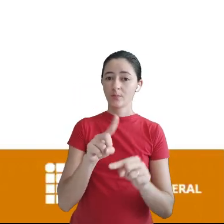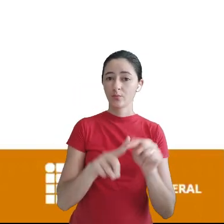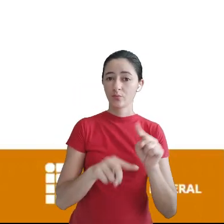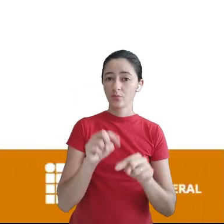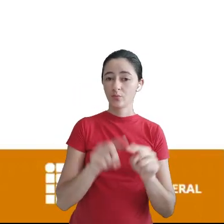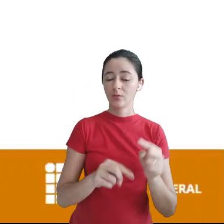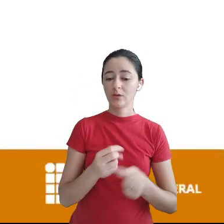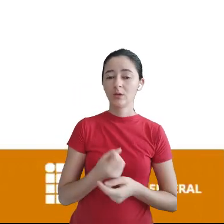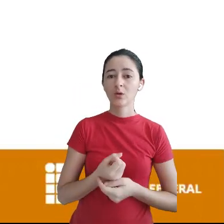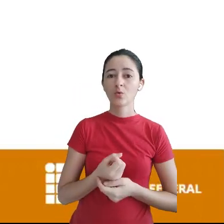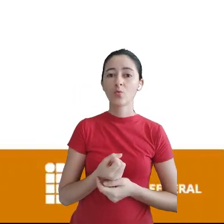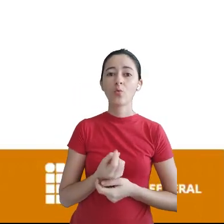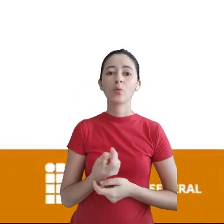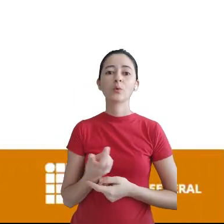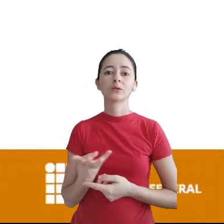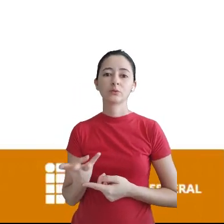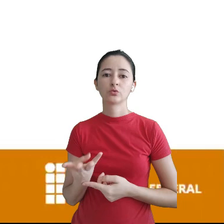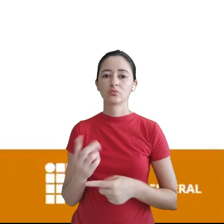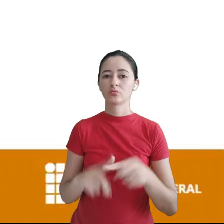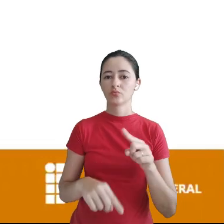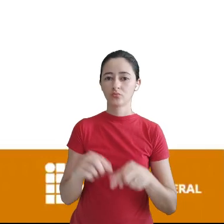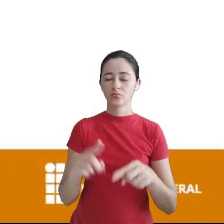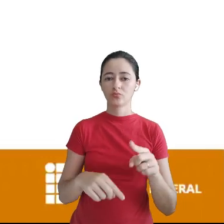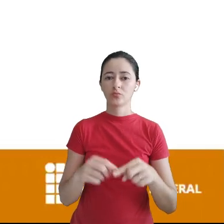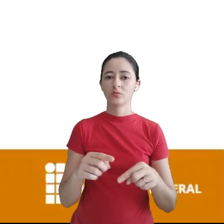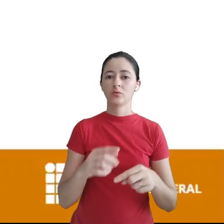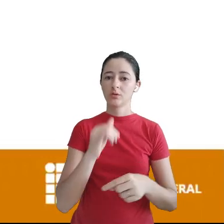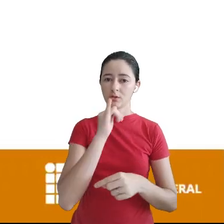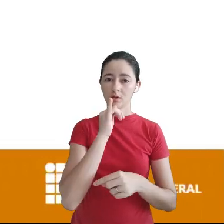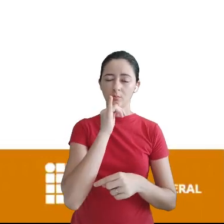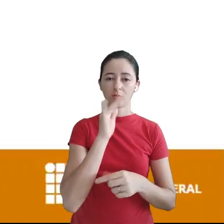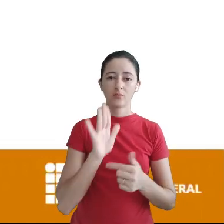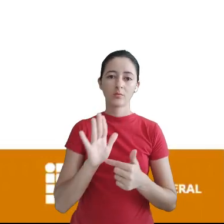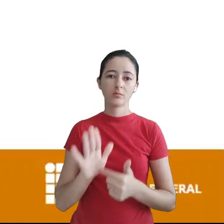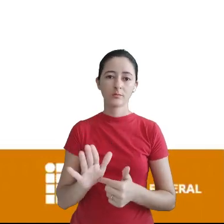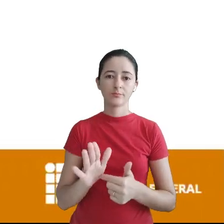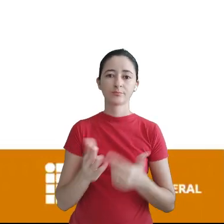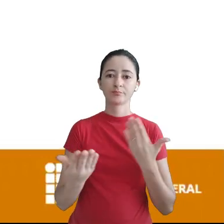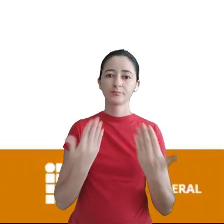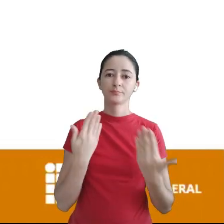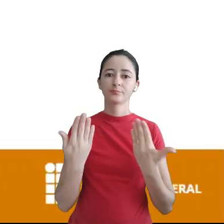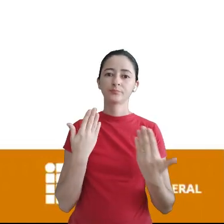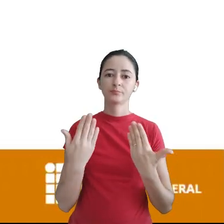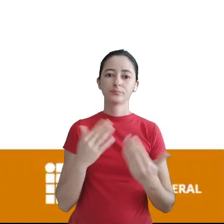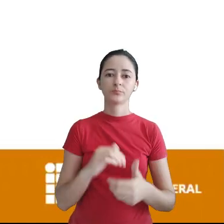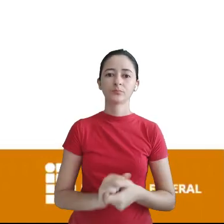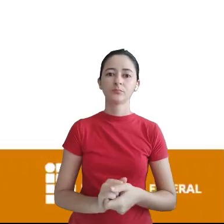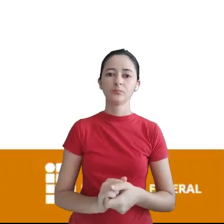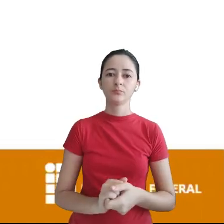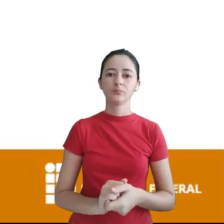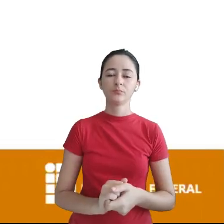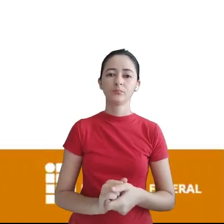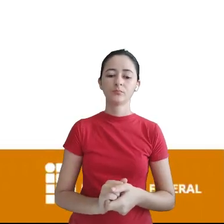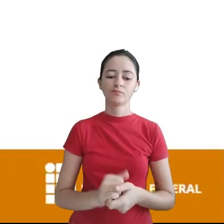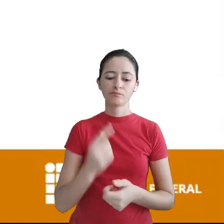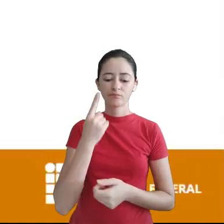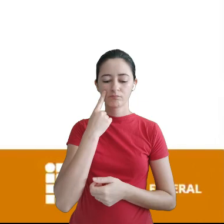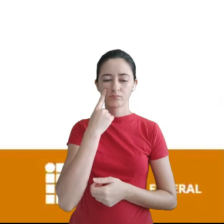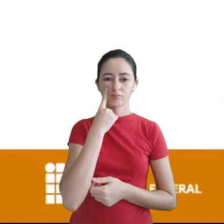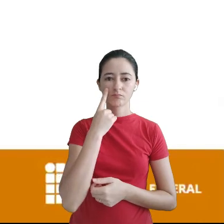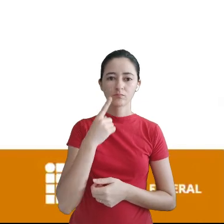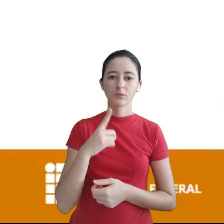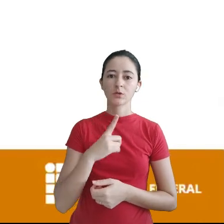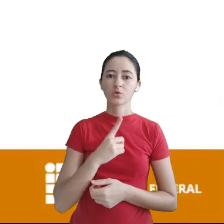Existem diferenças entre produto e quantidade do produto. Por exemplo, vou colocar aqui. Aqui eu tenho...